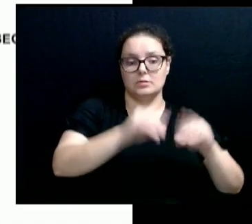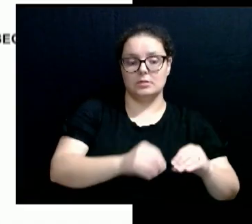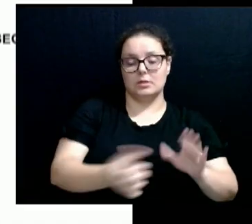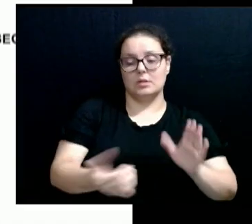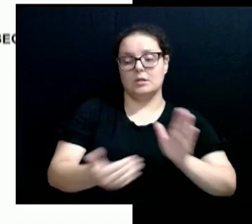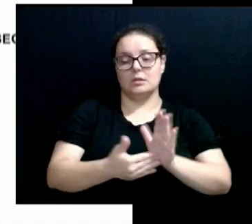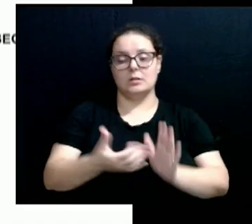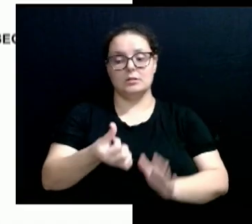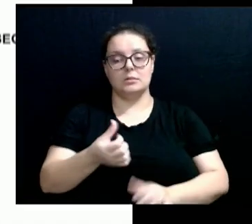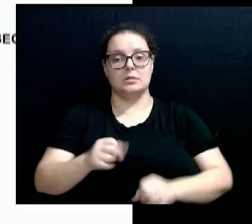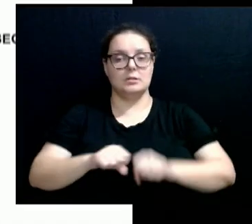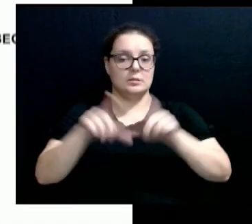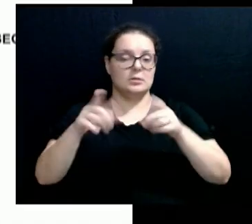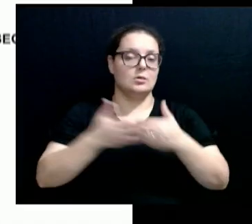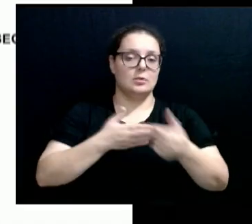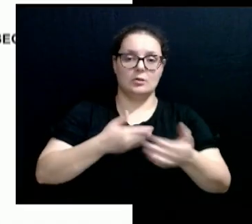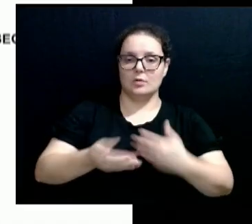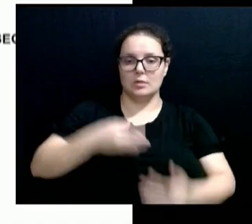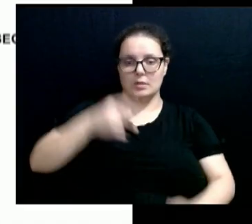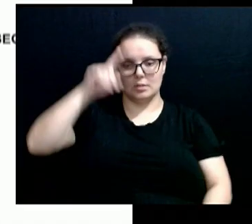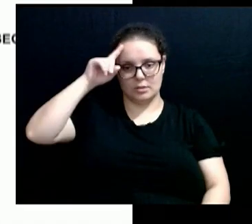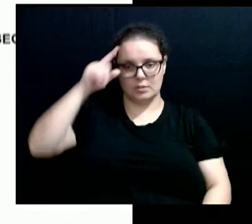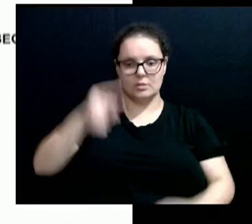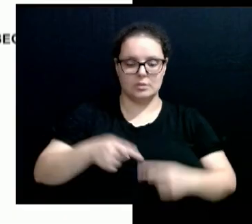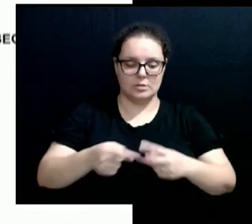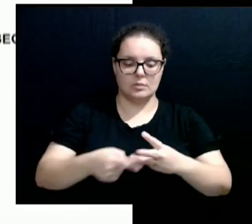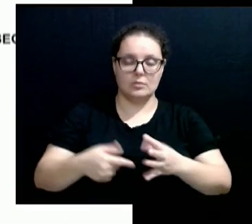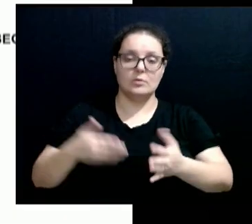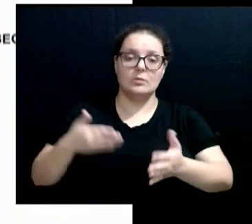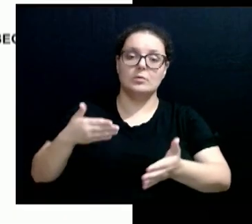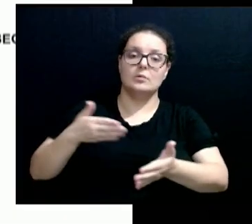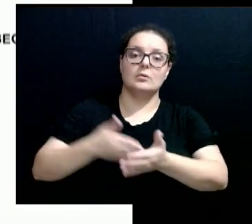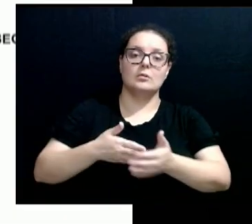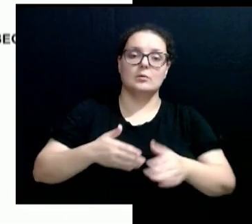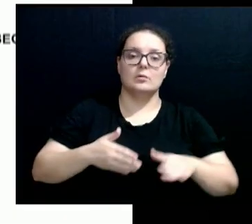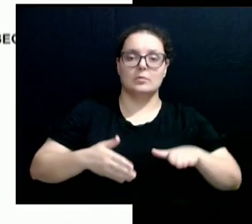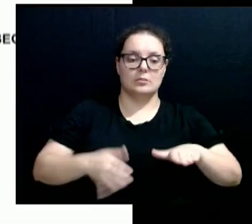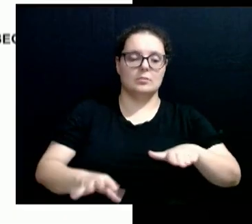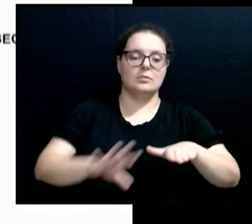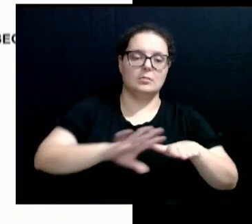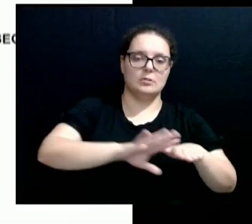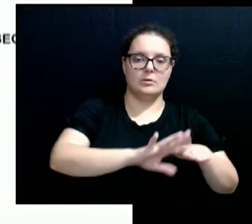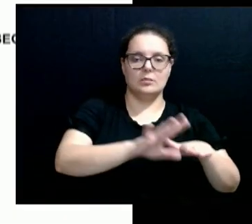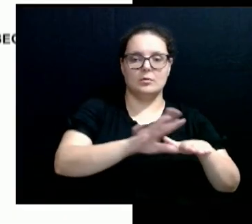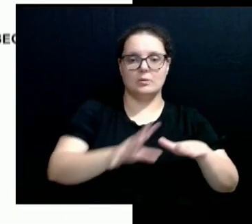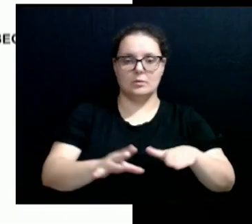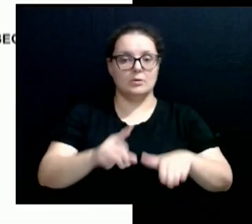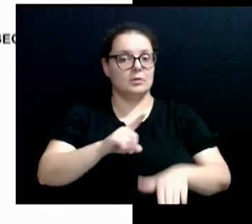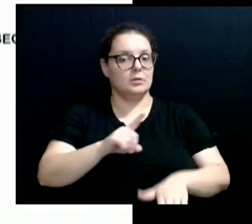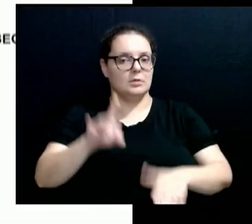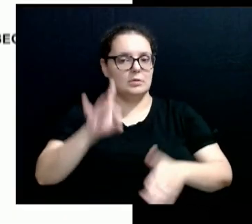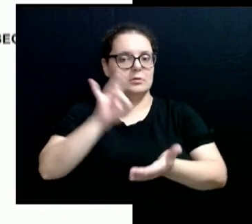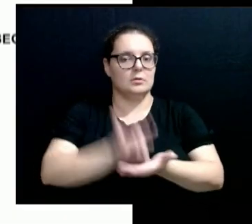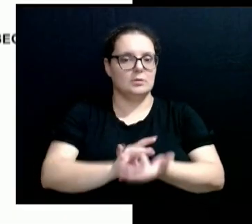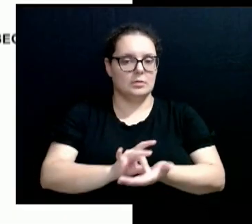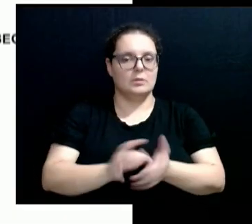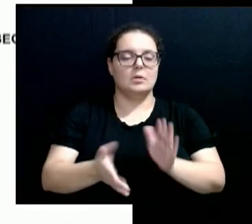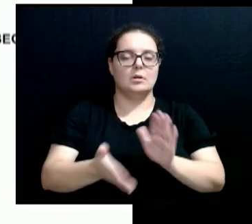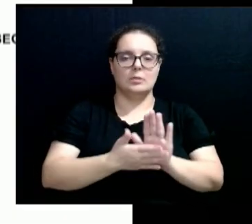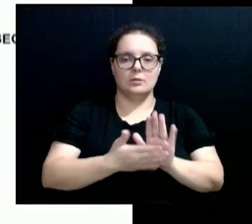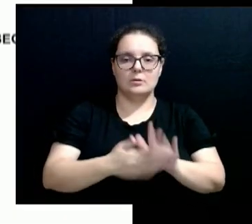dia da semana, mas restringe o embarque e desembarque irregular. A proposta também autoriza o